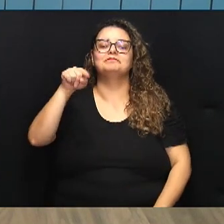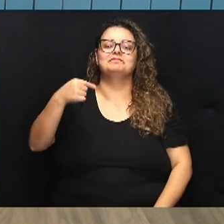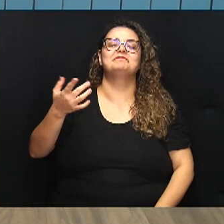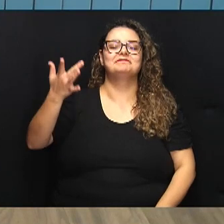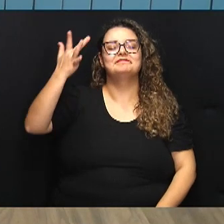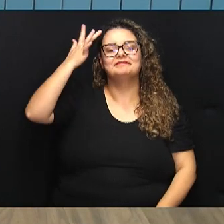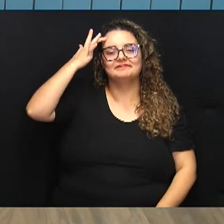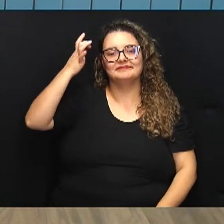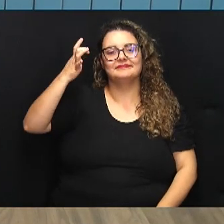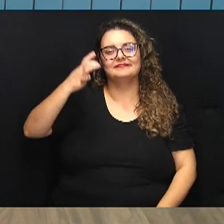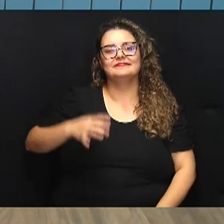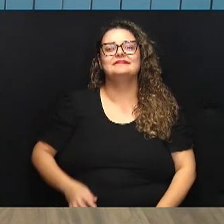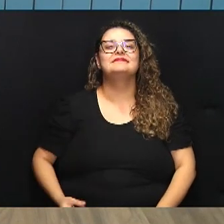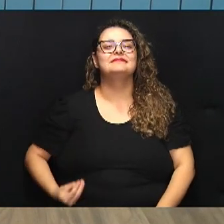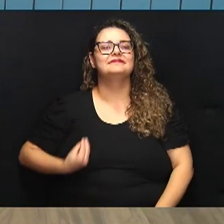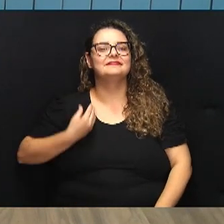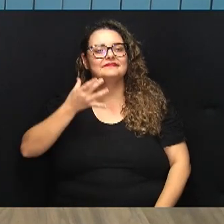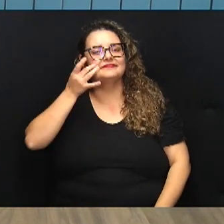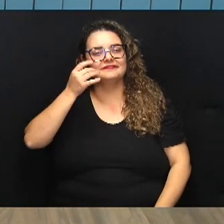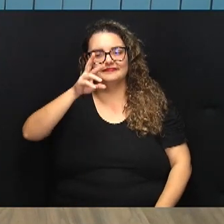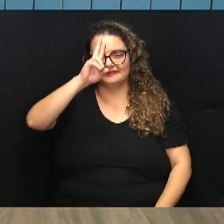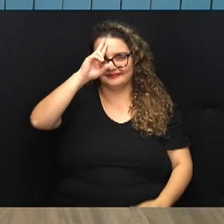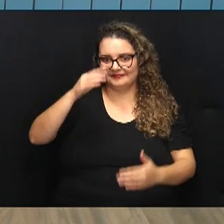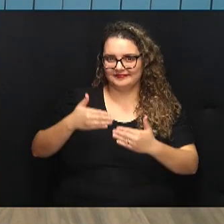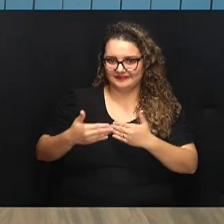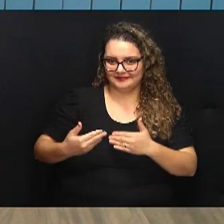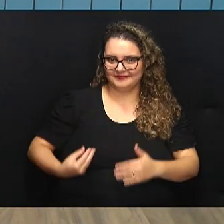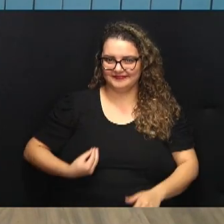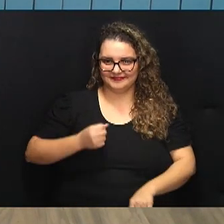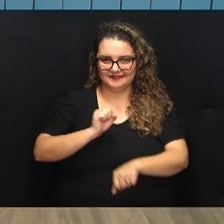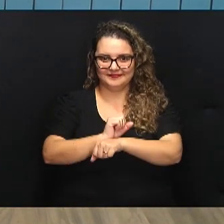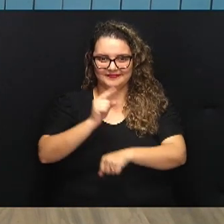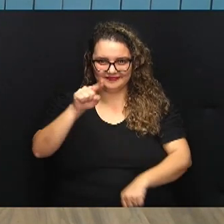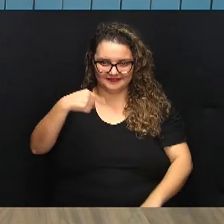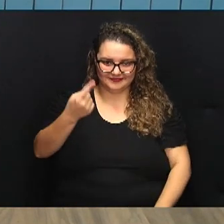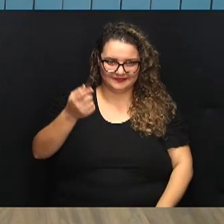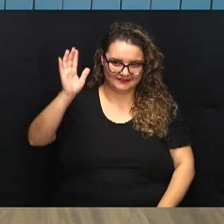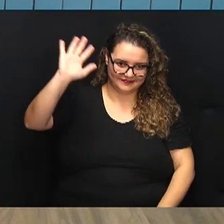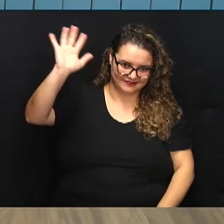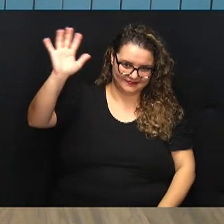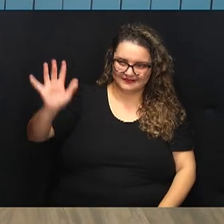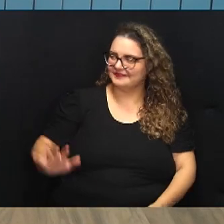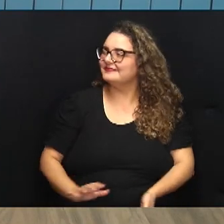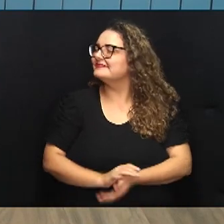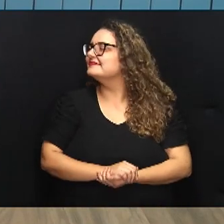e nos vemos amanhã ao meio-dia, ao vivo, hein? Te espero. Até lá. Tchau, tchau.